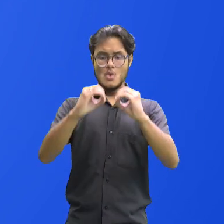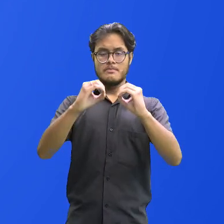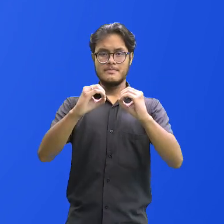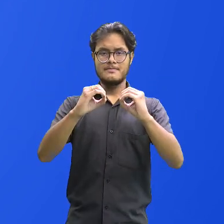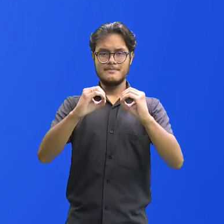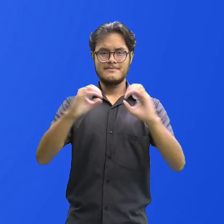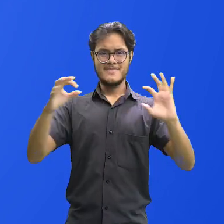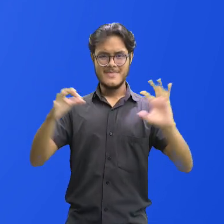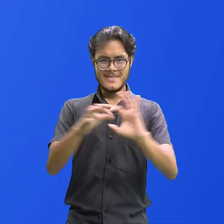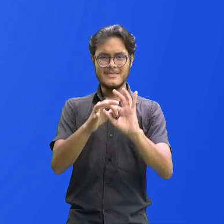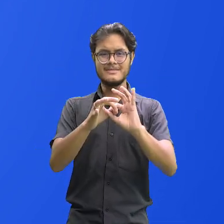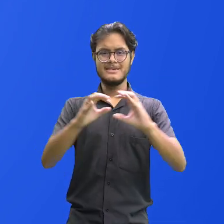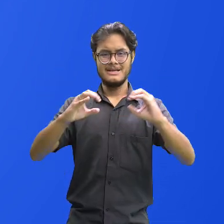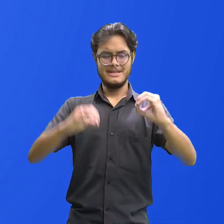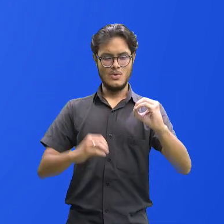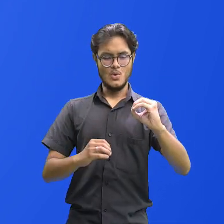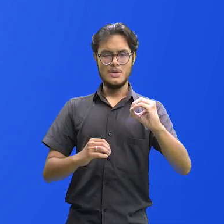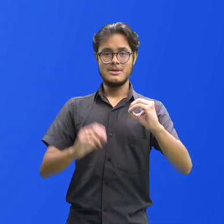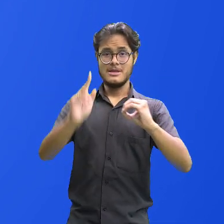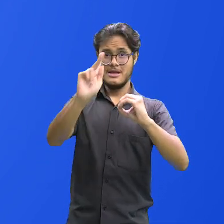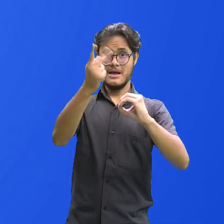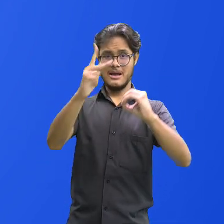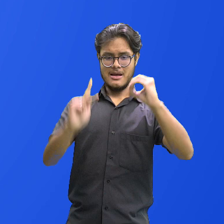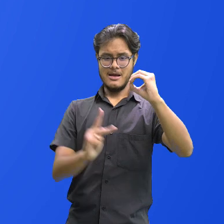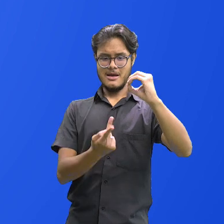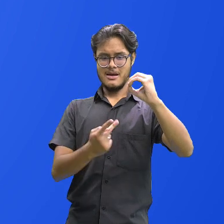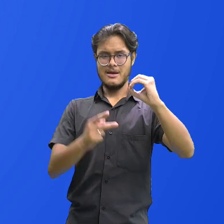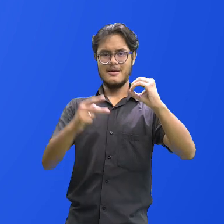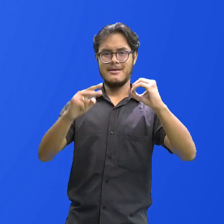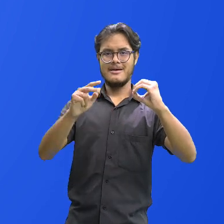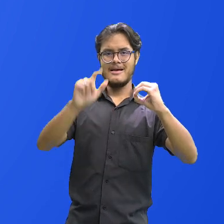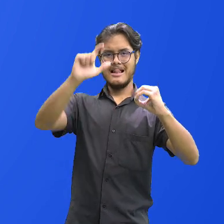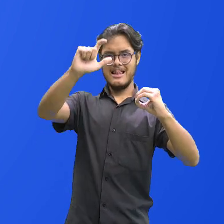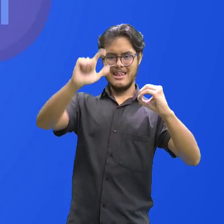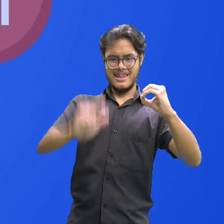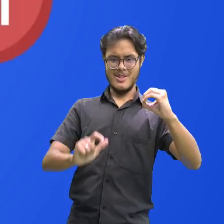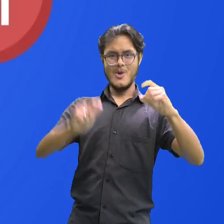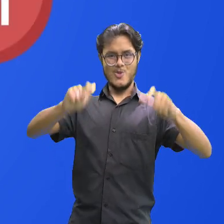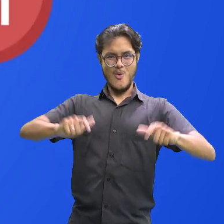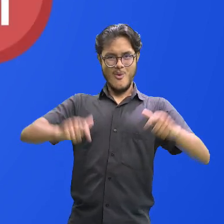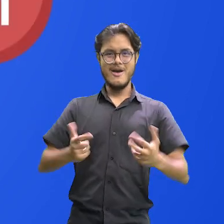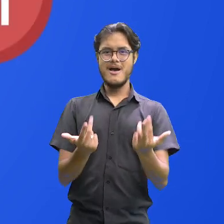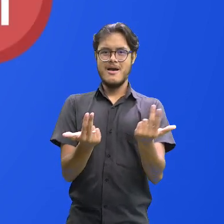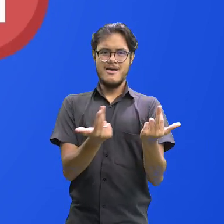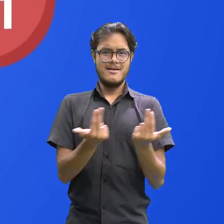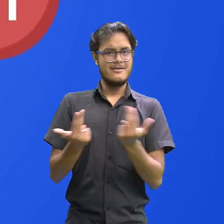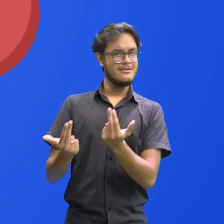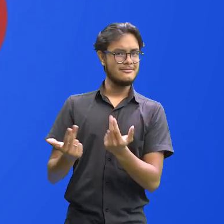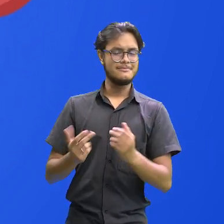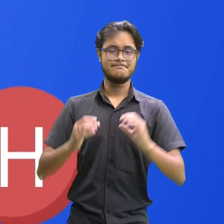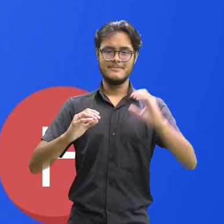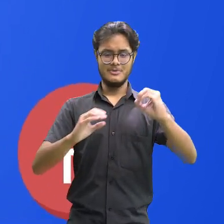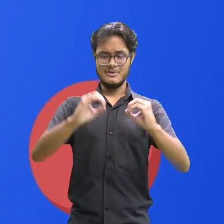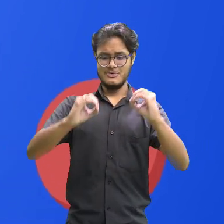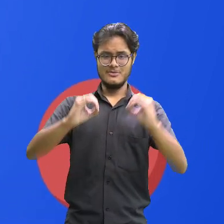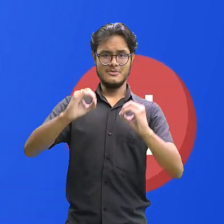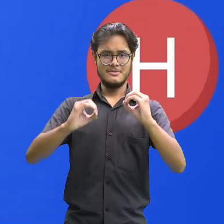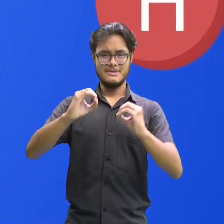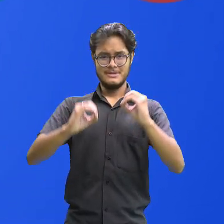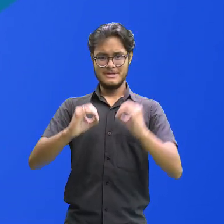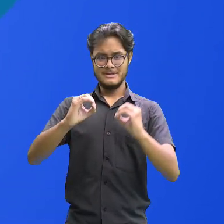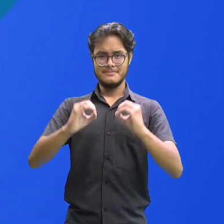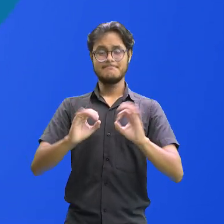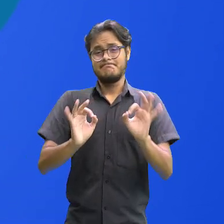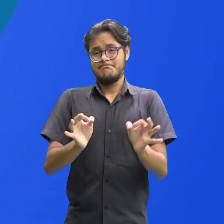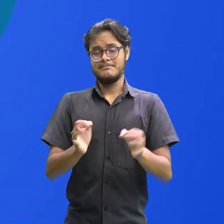formar a molécula de água, todo mundo que está antes tem que aparecer depois. Então, você vê lá as bolinhas do hidrogênio no começo, elas estão no